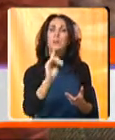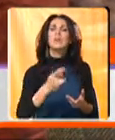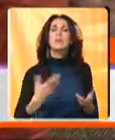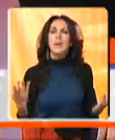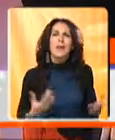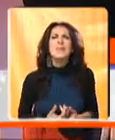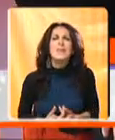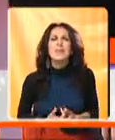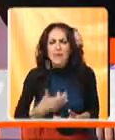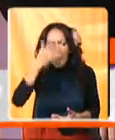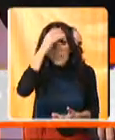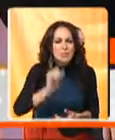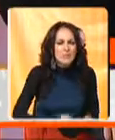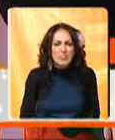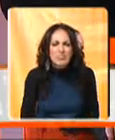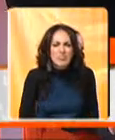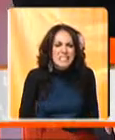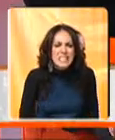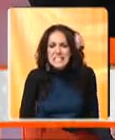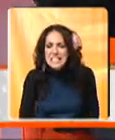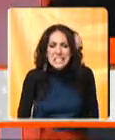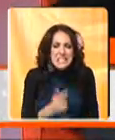Estou lá, é assim. Está sempre assim.